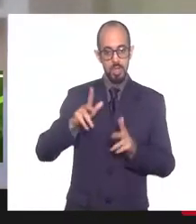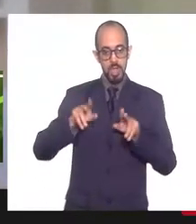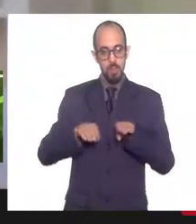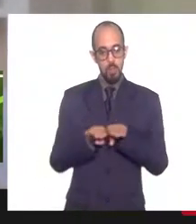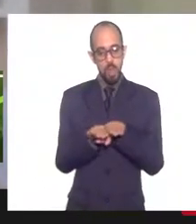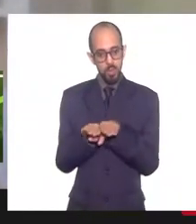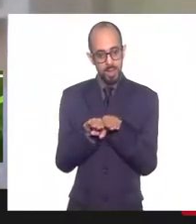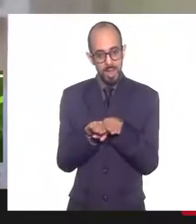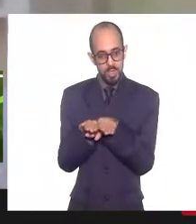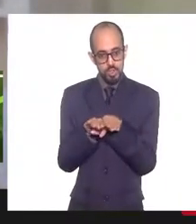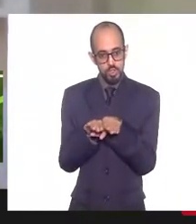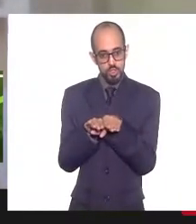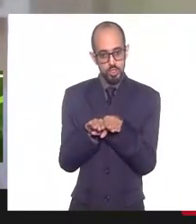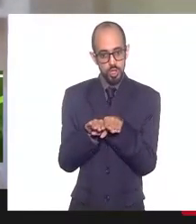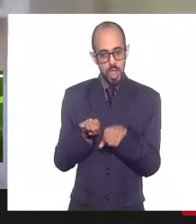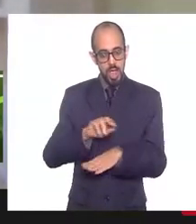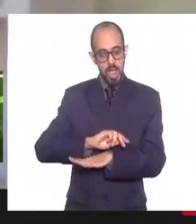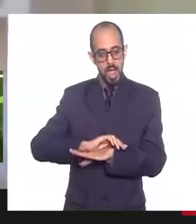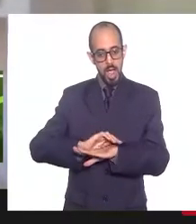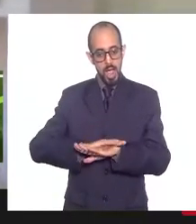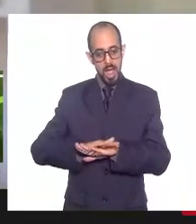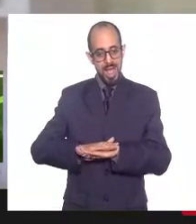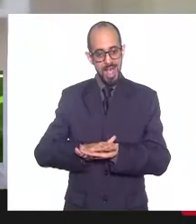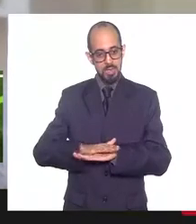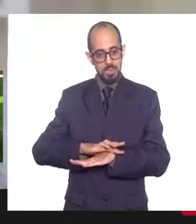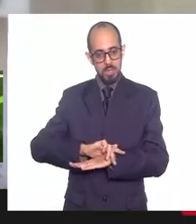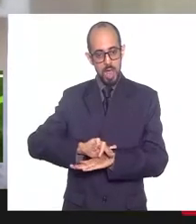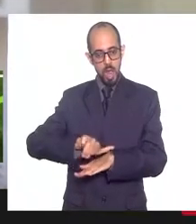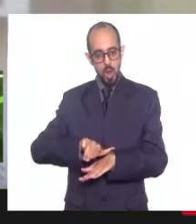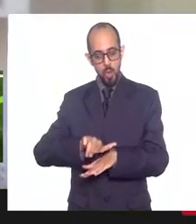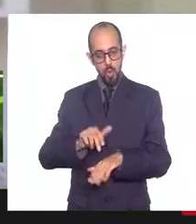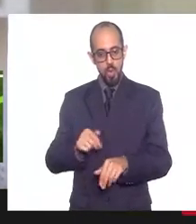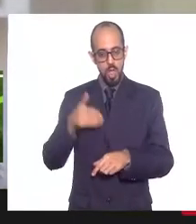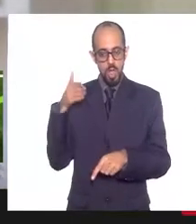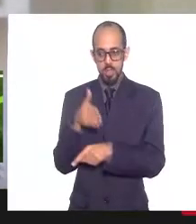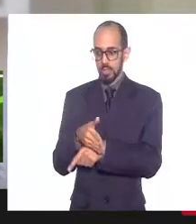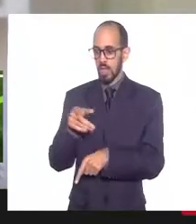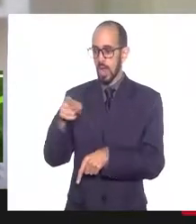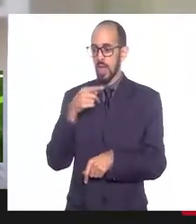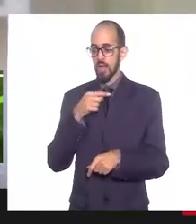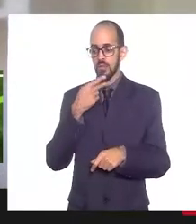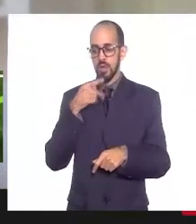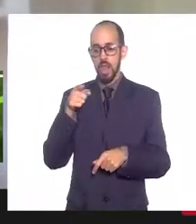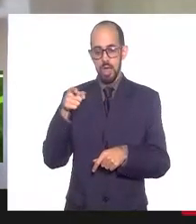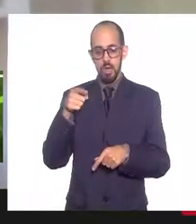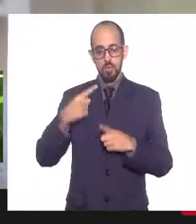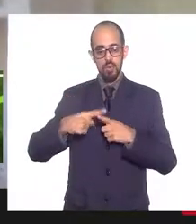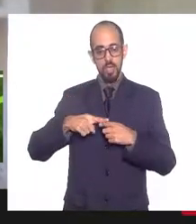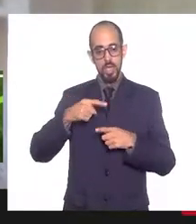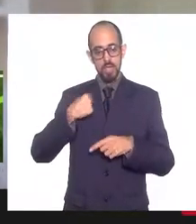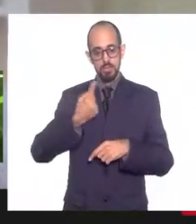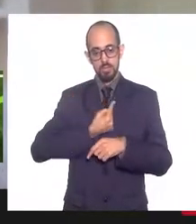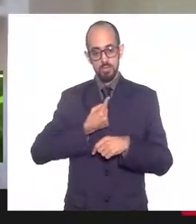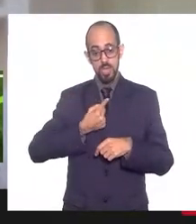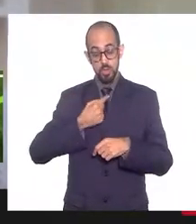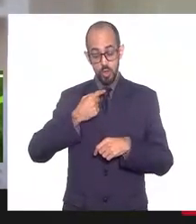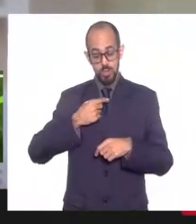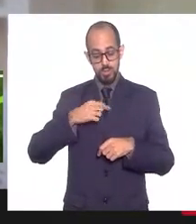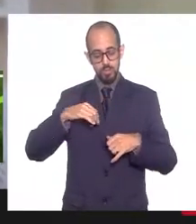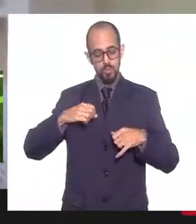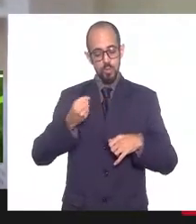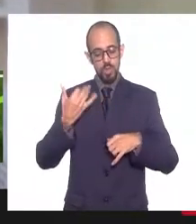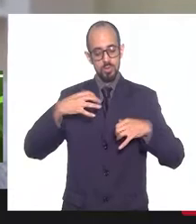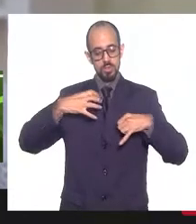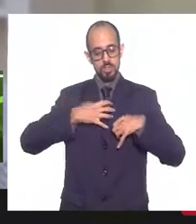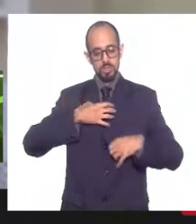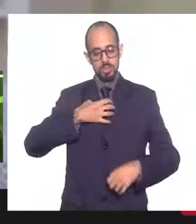racial, intervir, porque as pessoas que se sentem violadas, elas também,